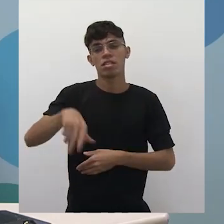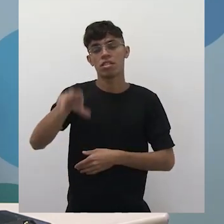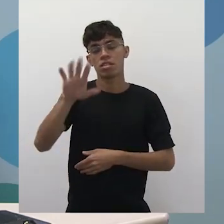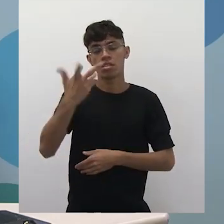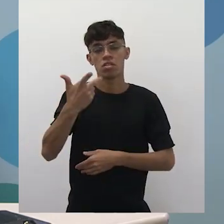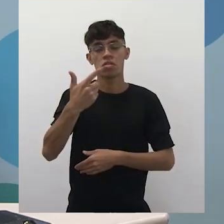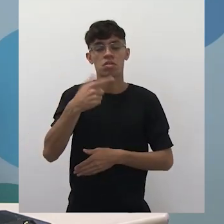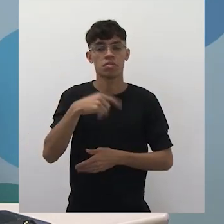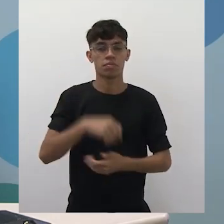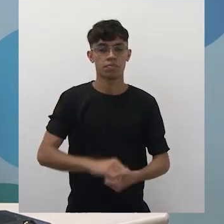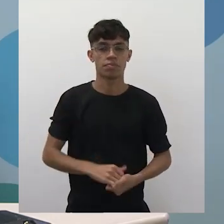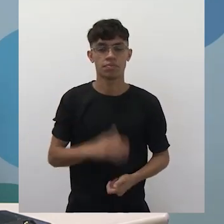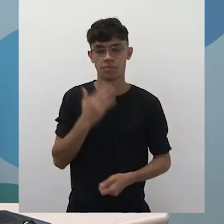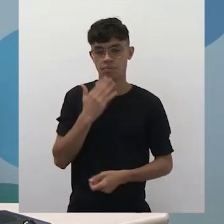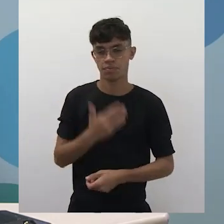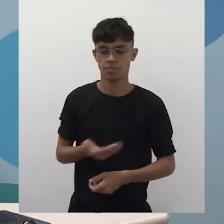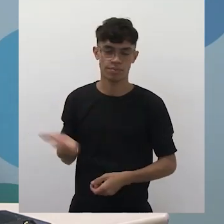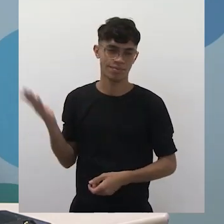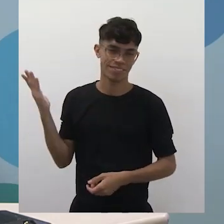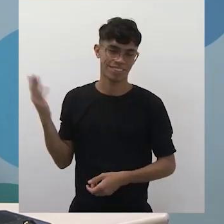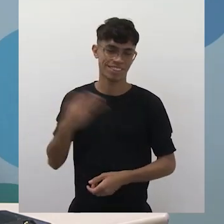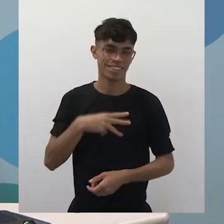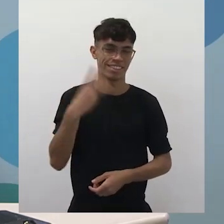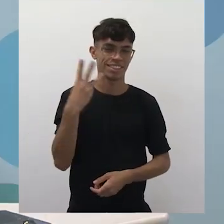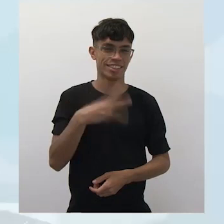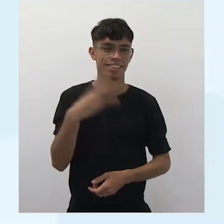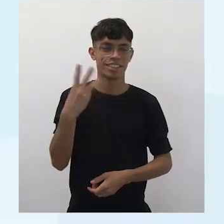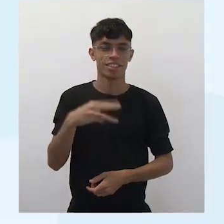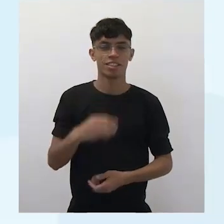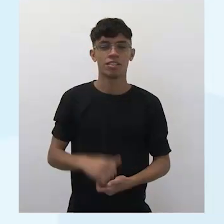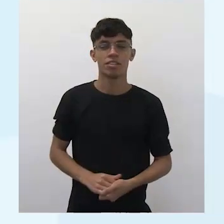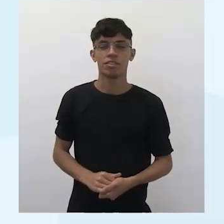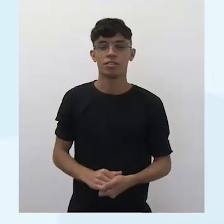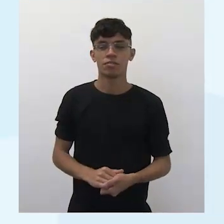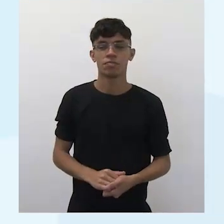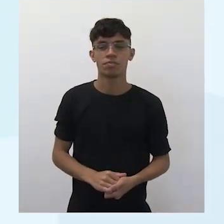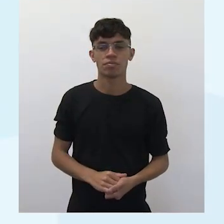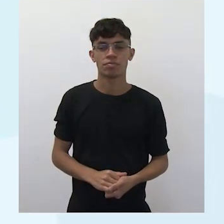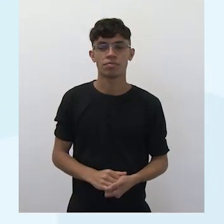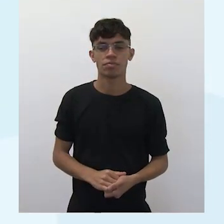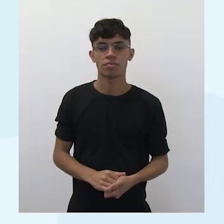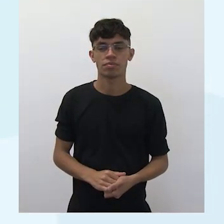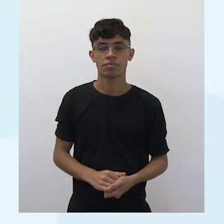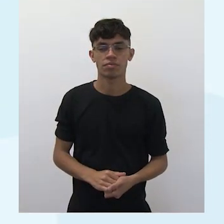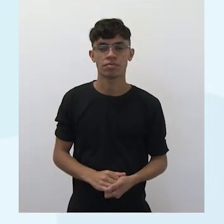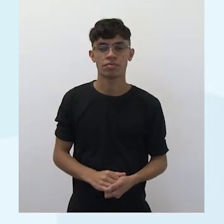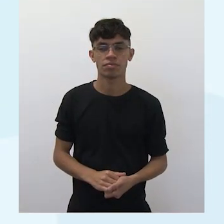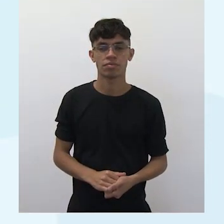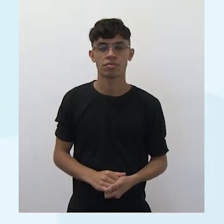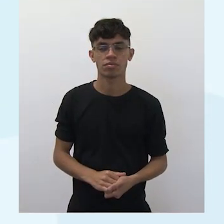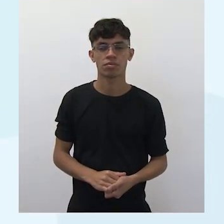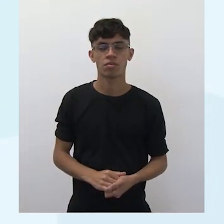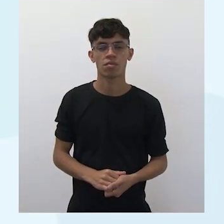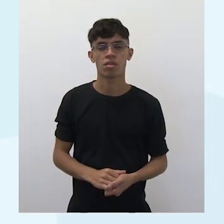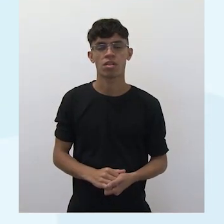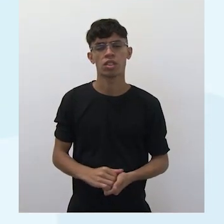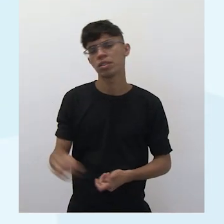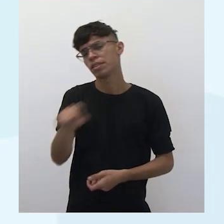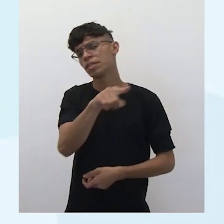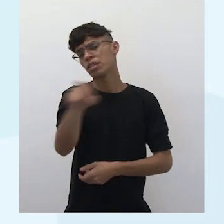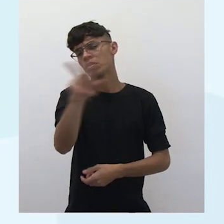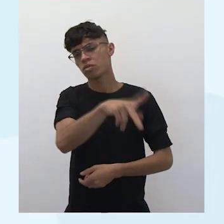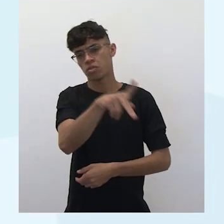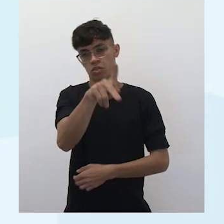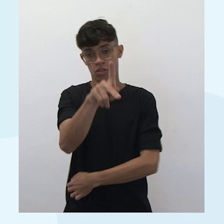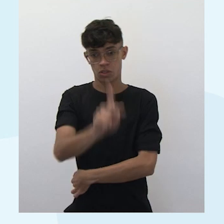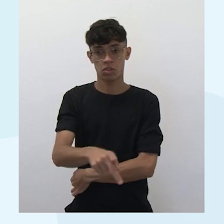seguinte questionamento, tá? Que é o nosso terceiro questionamento. Por favor, tem a questão na tela. Como você, professor,